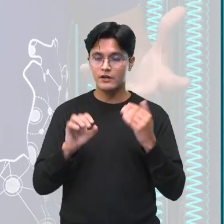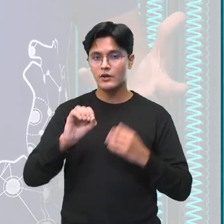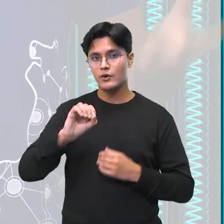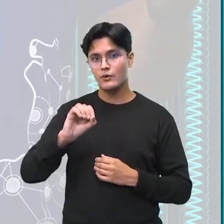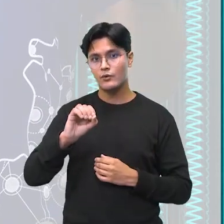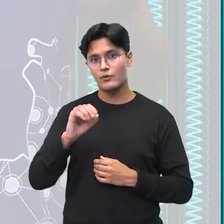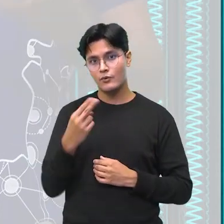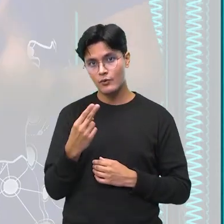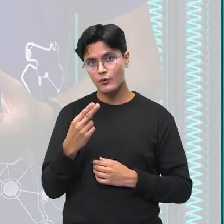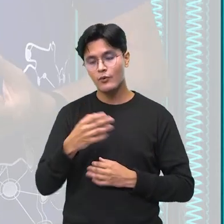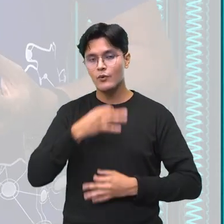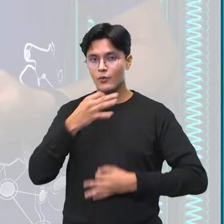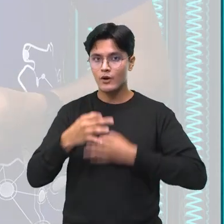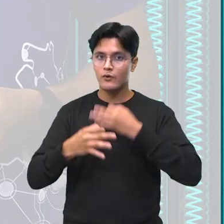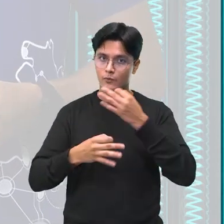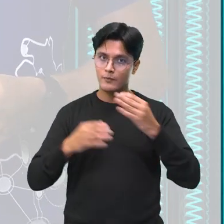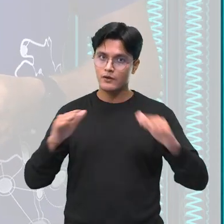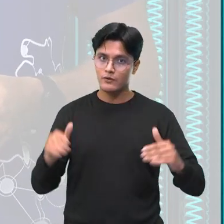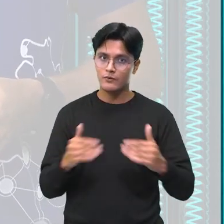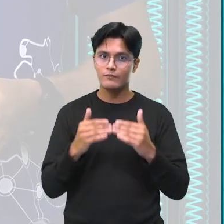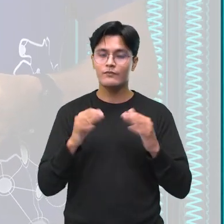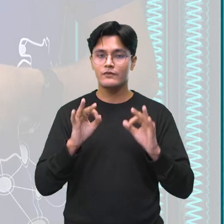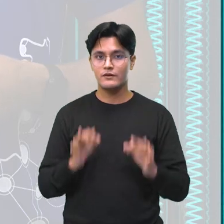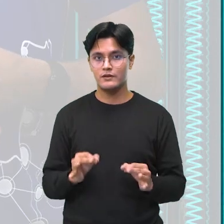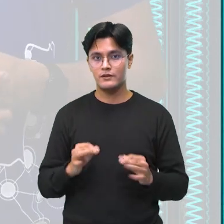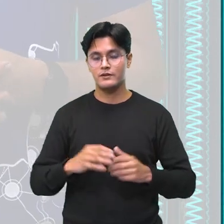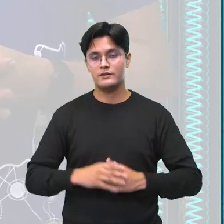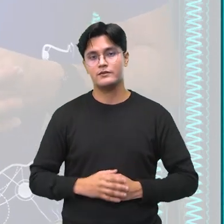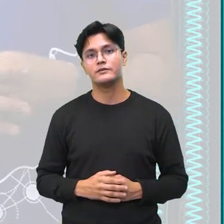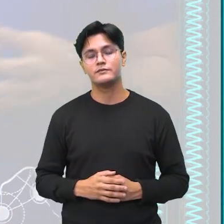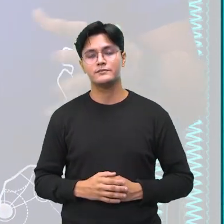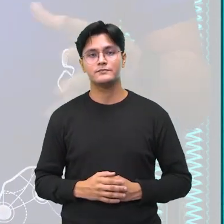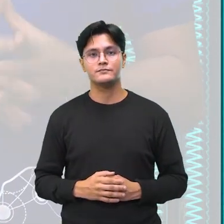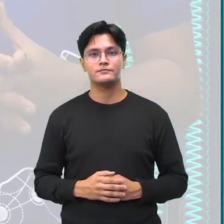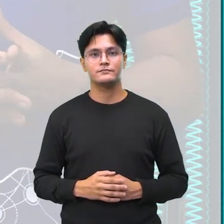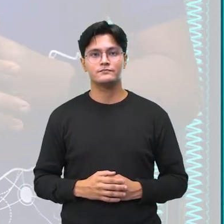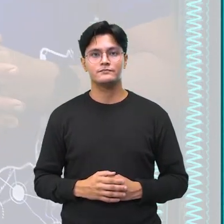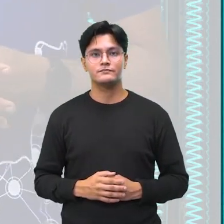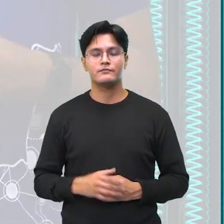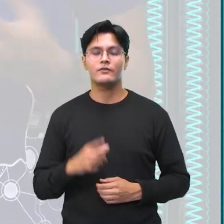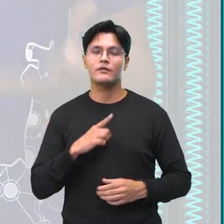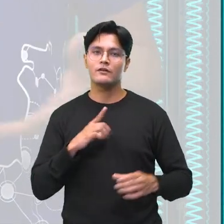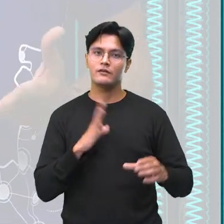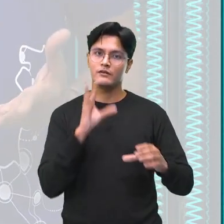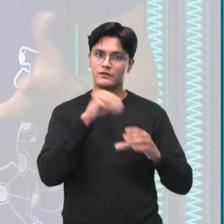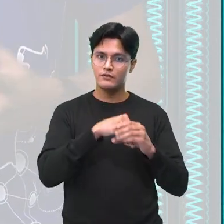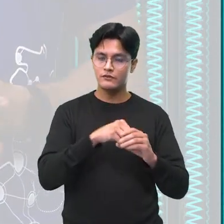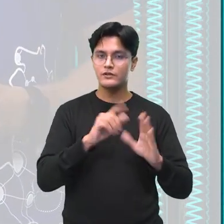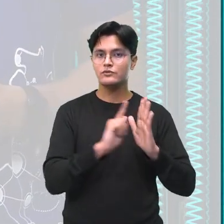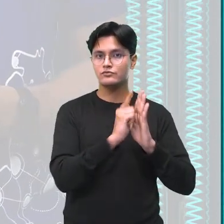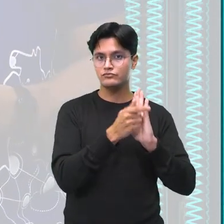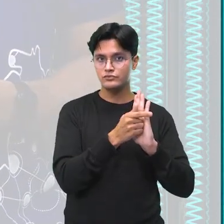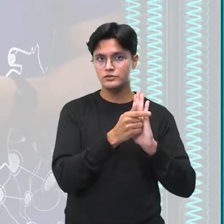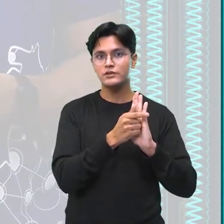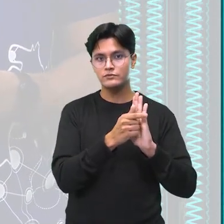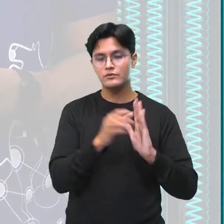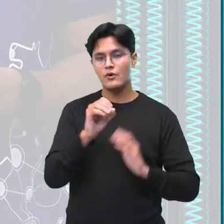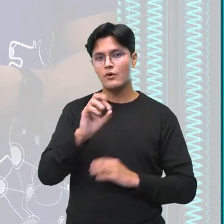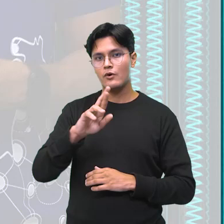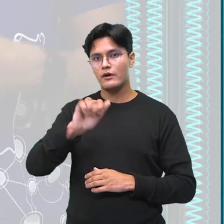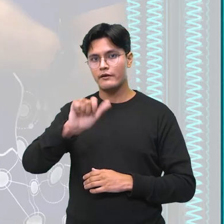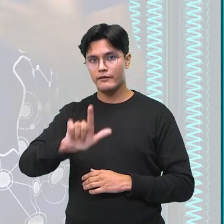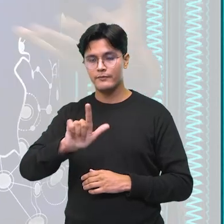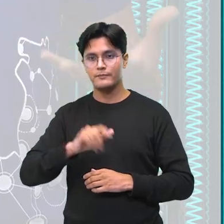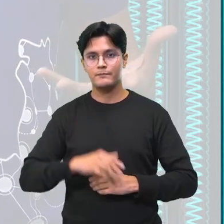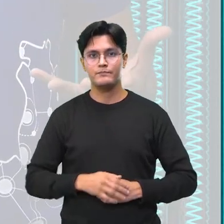do debate, né? Isso faz parte, então, desse gênero oral, né? Os dois debaterem ali. Nós temos o que